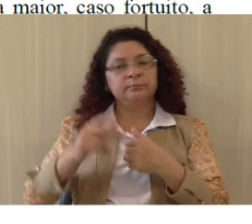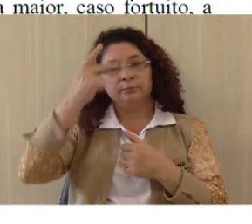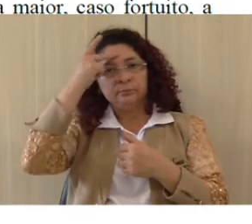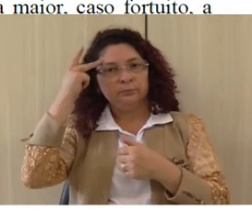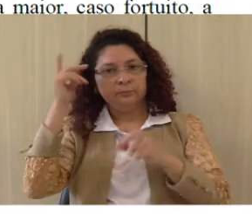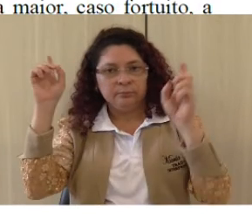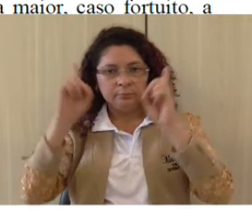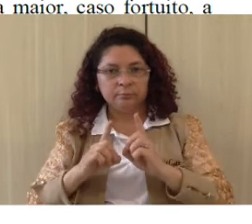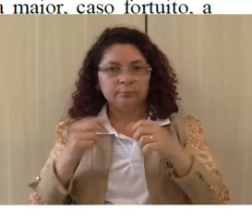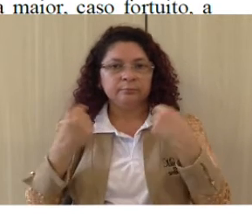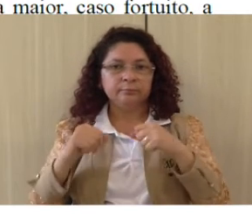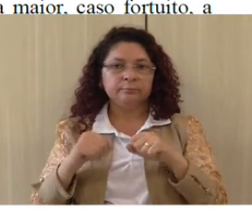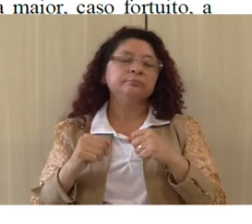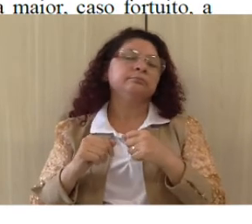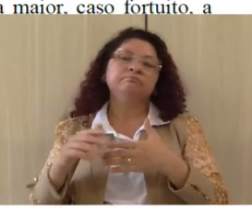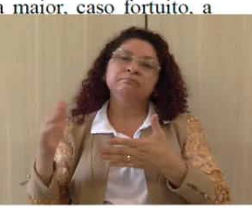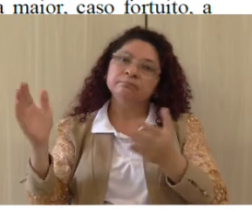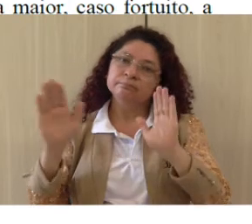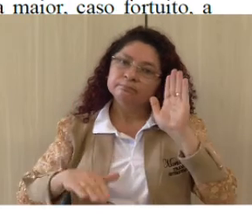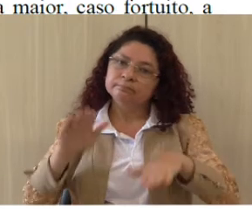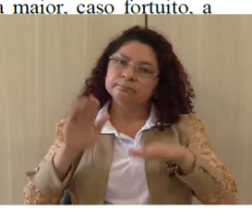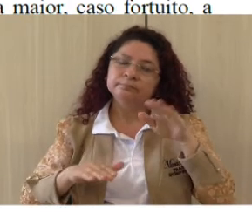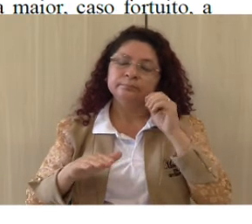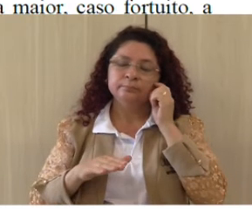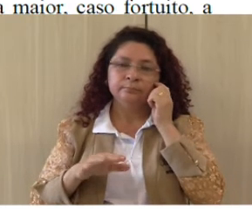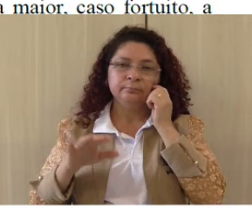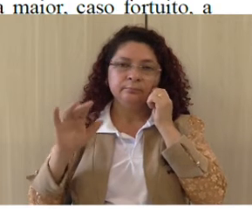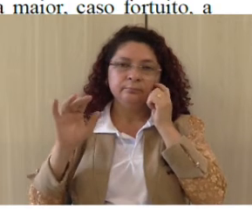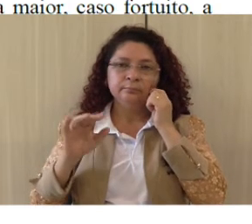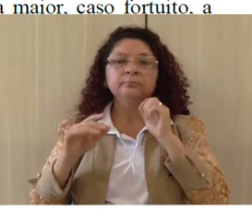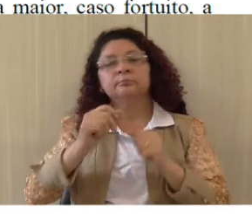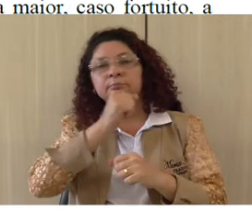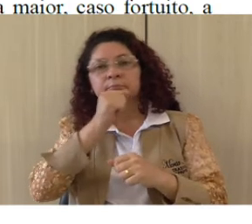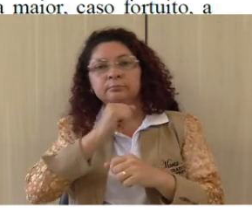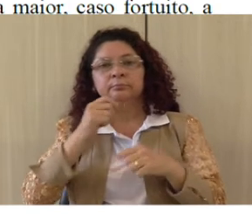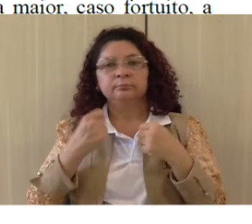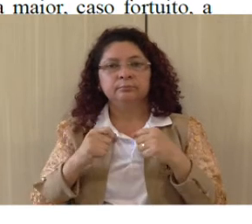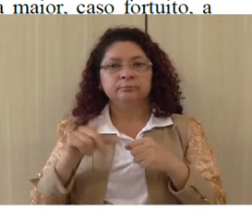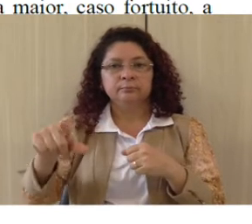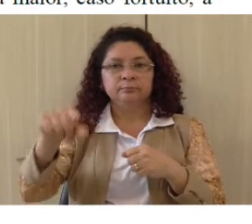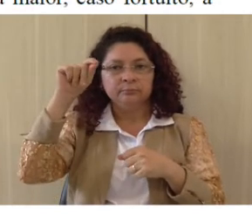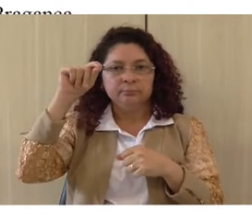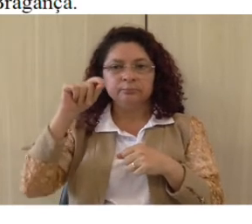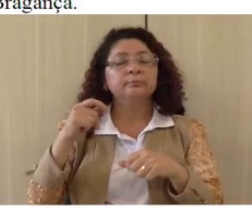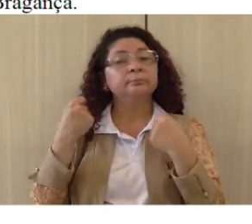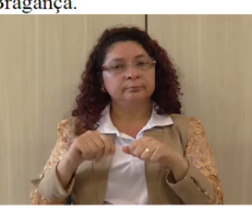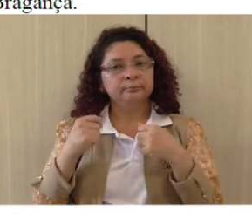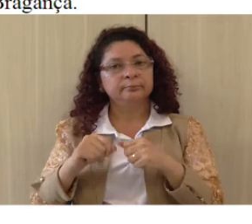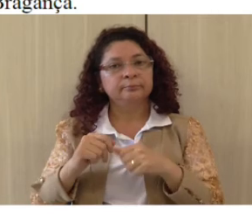com deficiência que necessitar de qualquer tipo de condição especial para a realização da entrevista de seleção